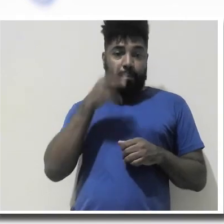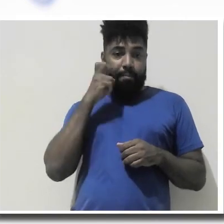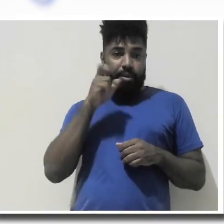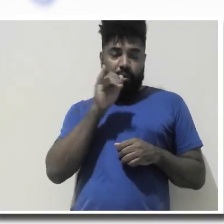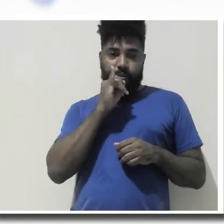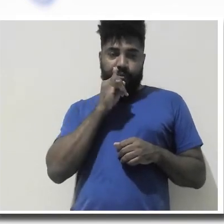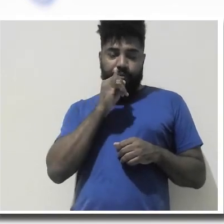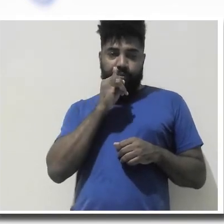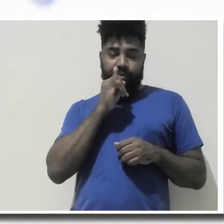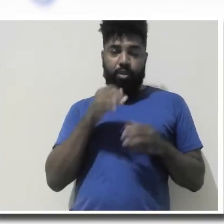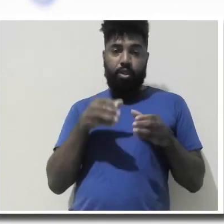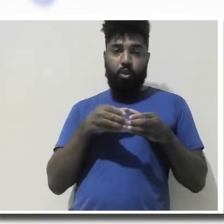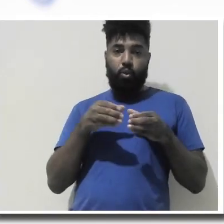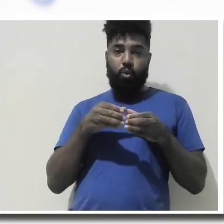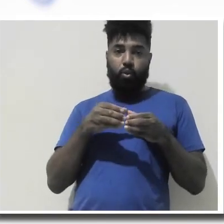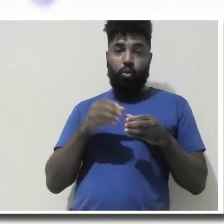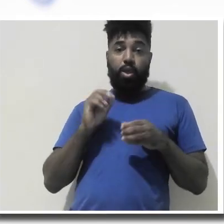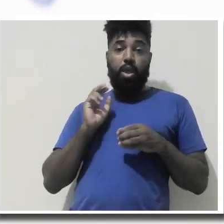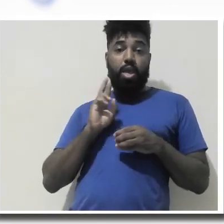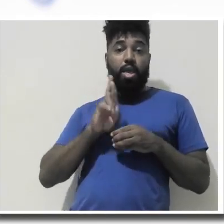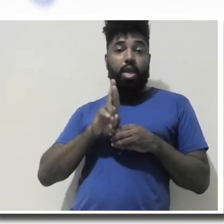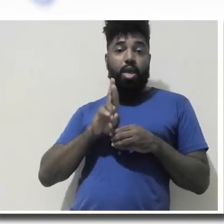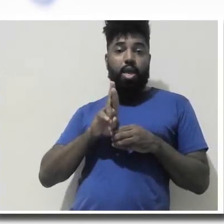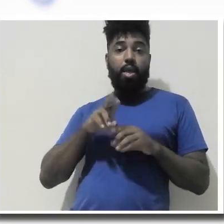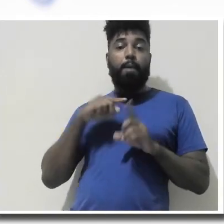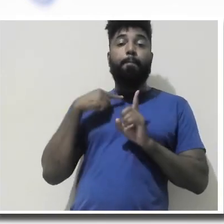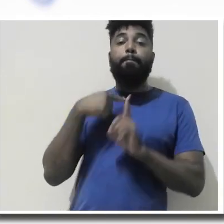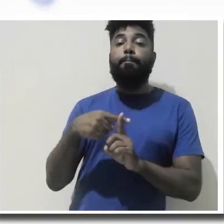Perceba que eu não disse reais positivos.